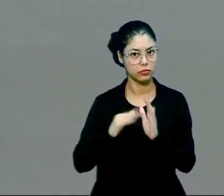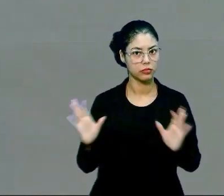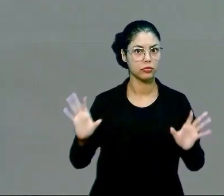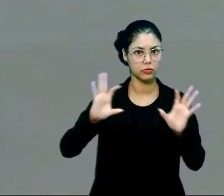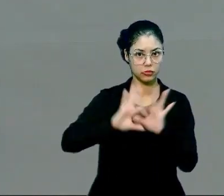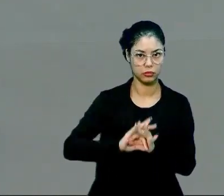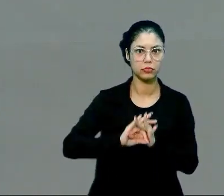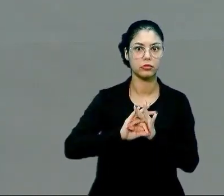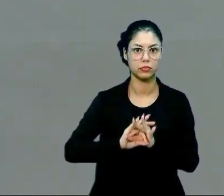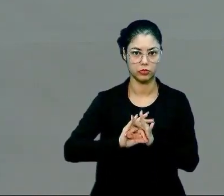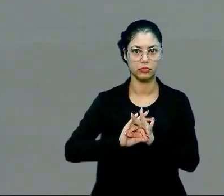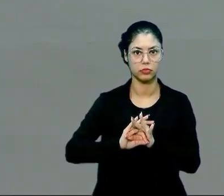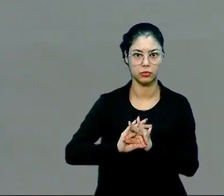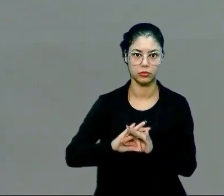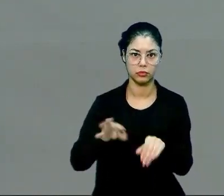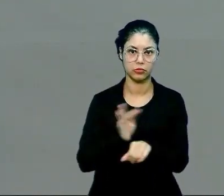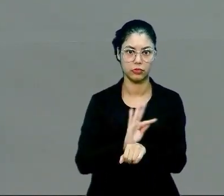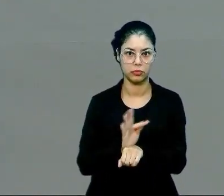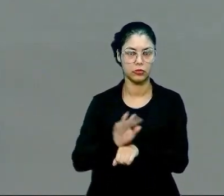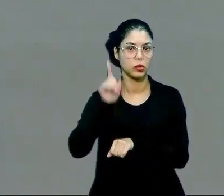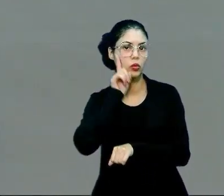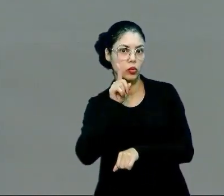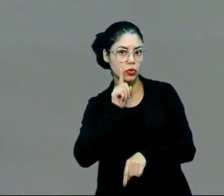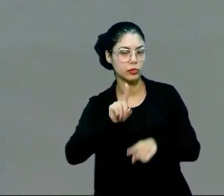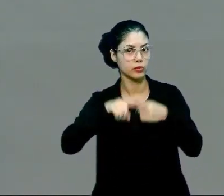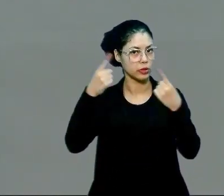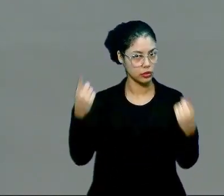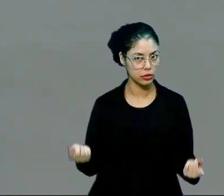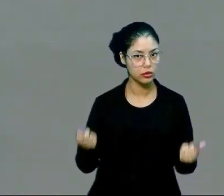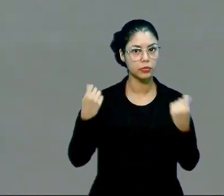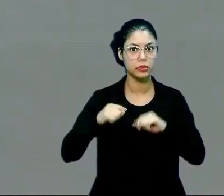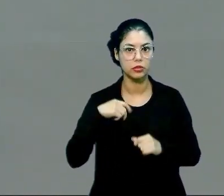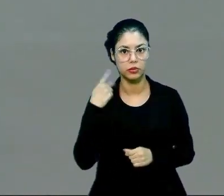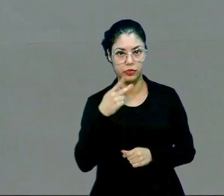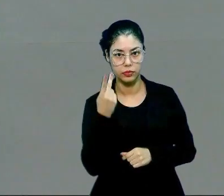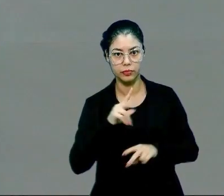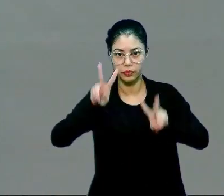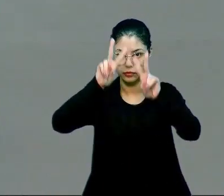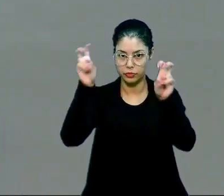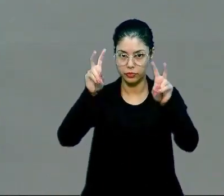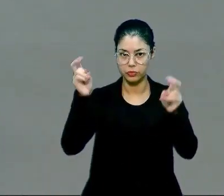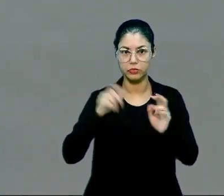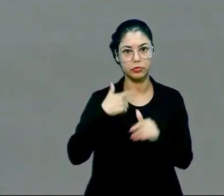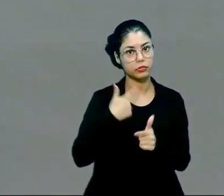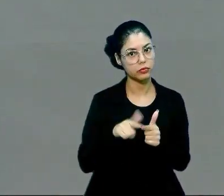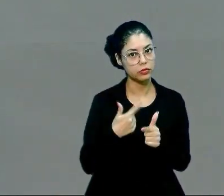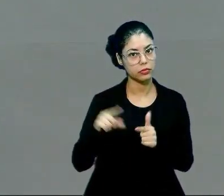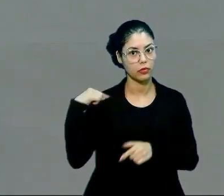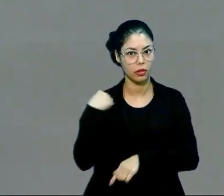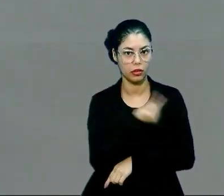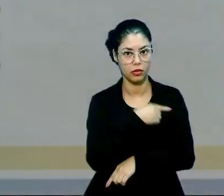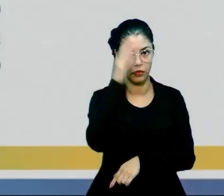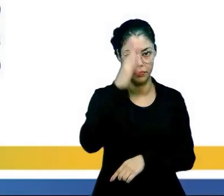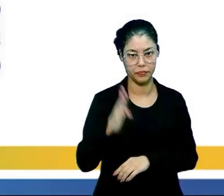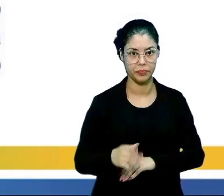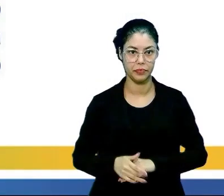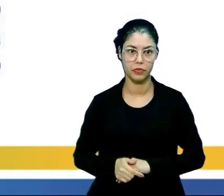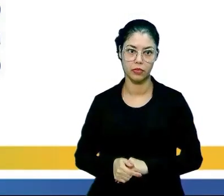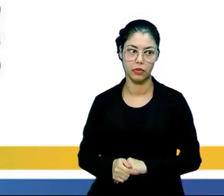por exemplo, com um filme lá dos Estados Unidos. Porém, nós estamos falando de uma temática, de uma problemática nossa, do